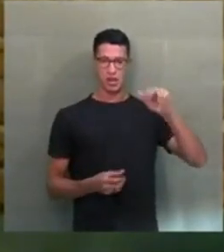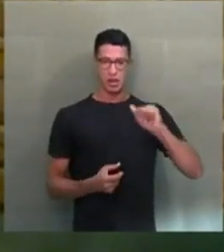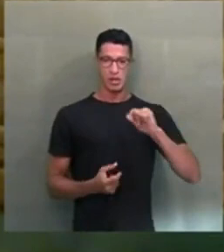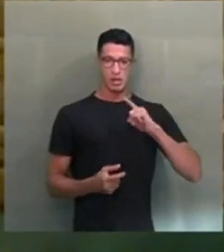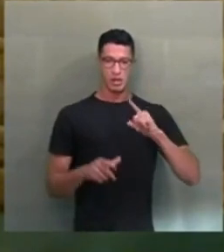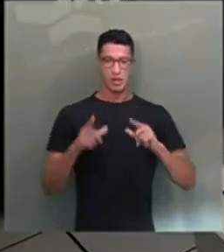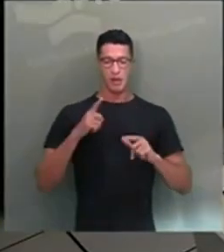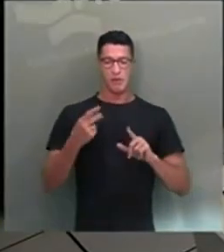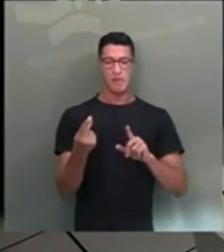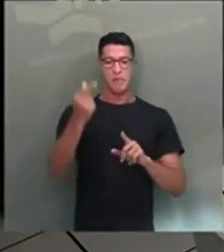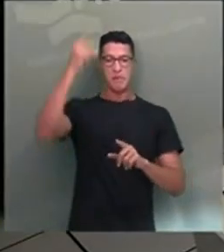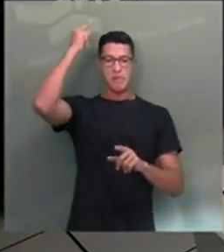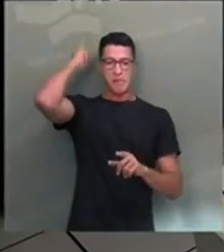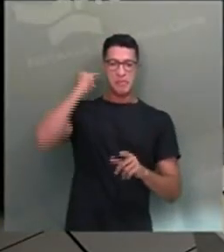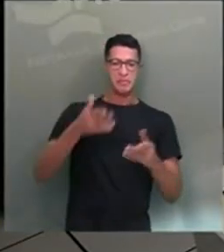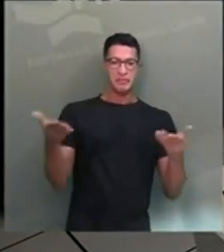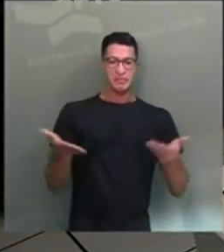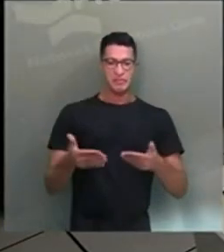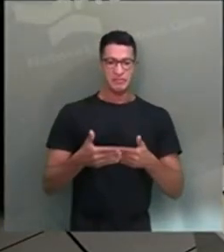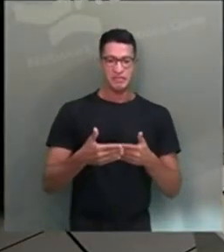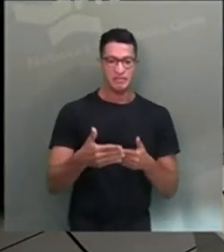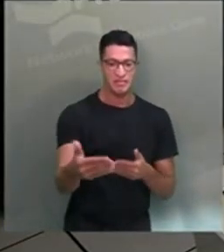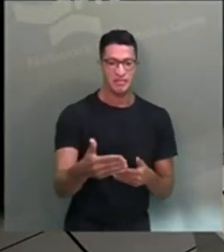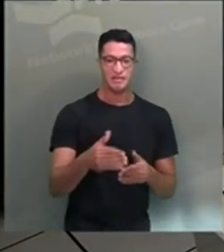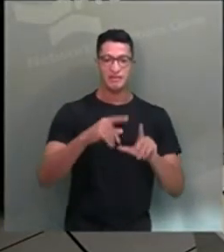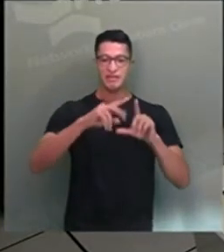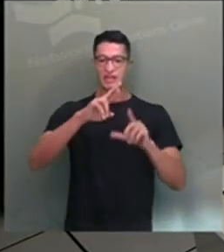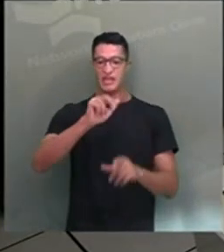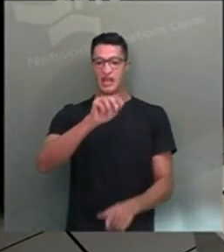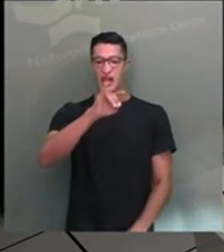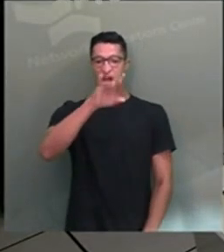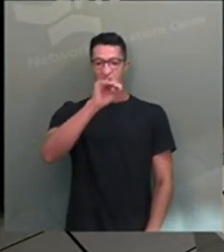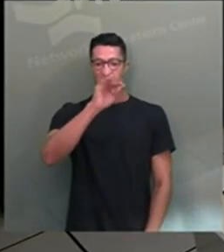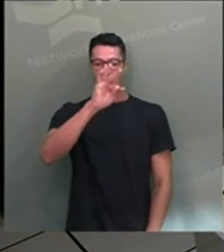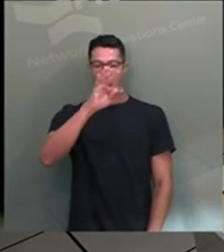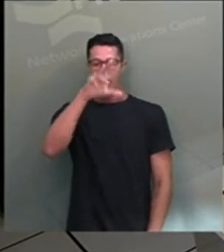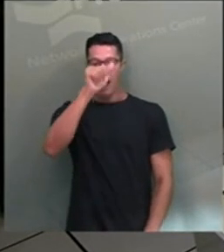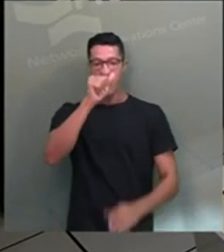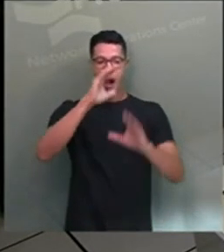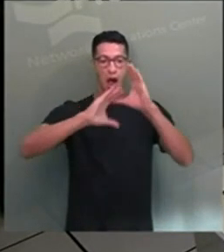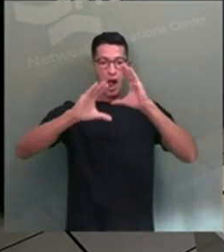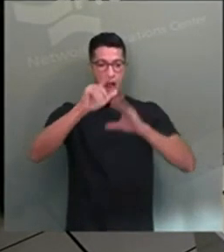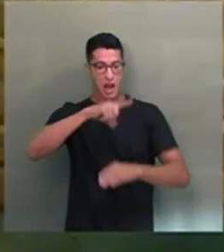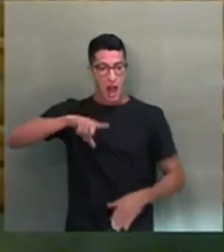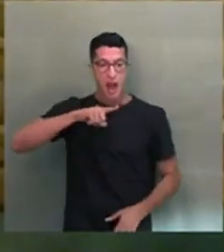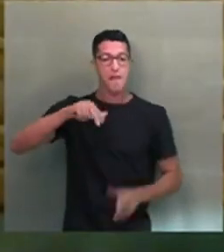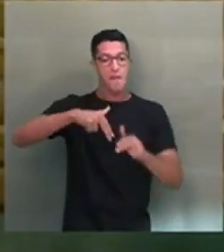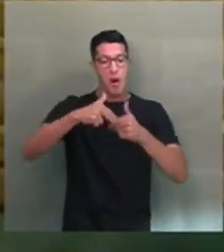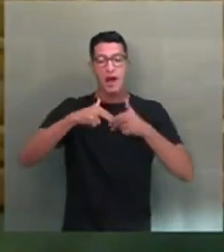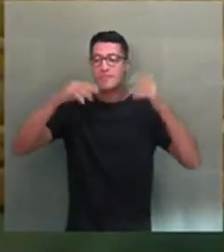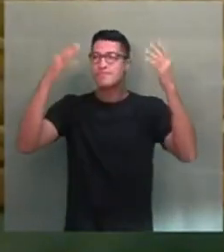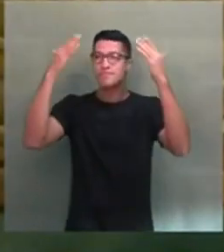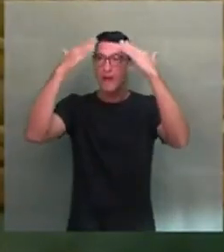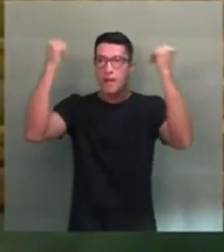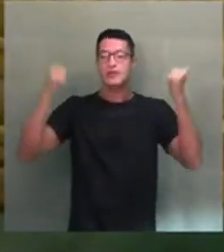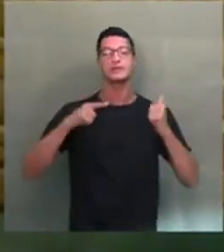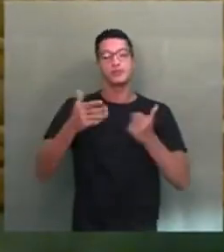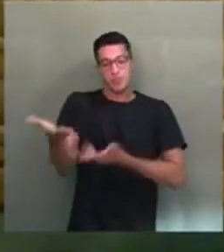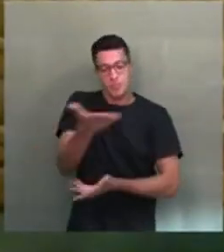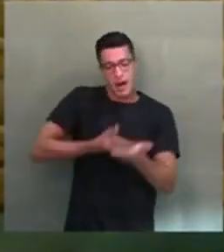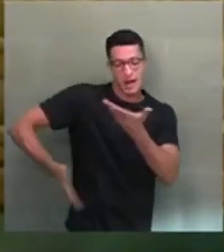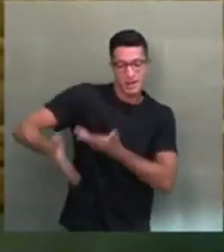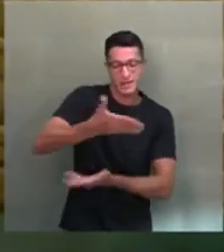né, do passado e os de hoje, e da rádio e de todos os demais veículos, pela aventura que